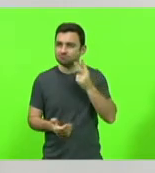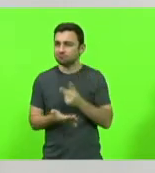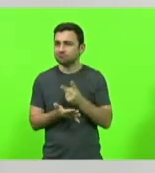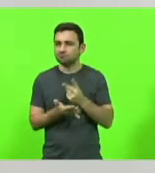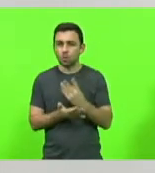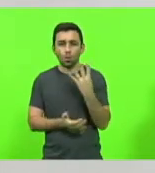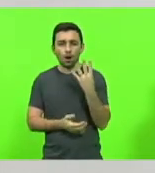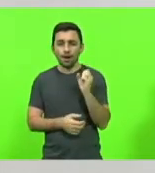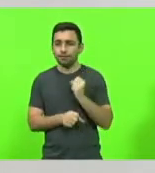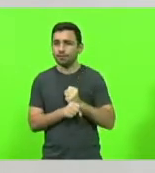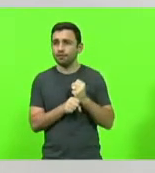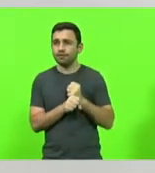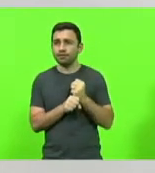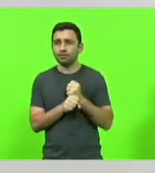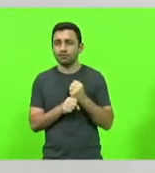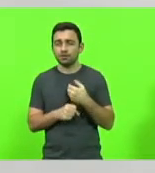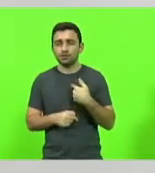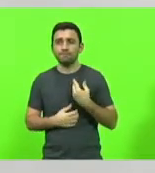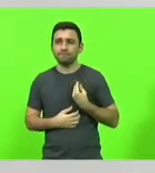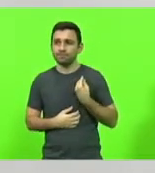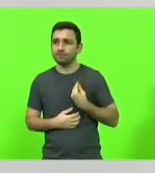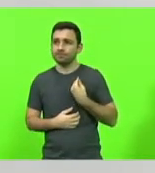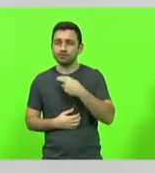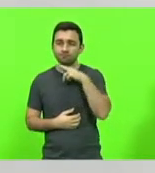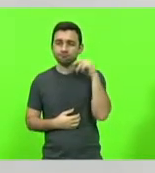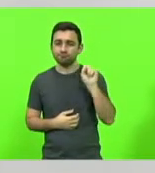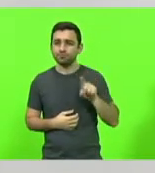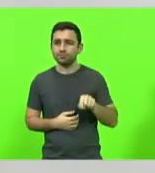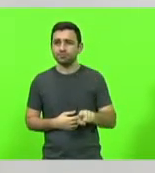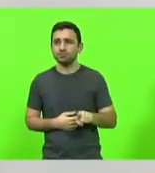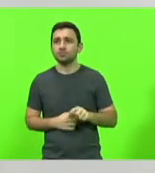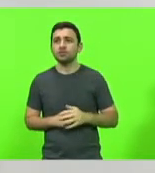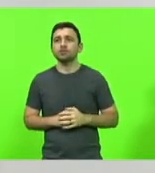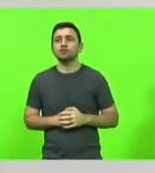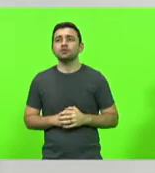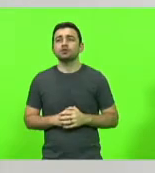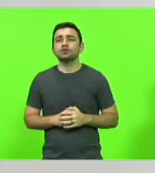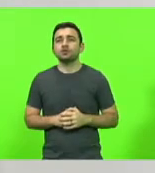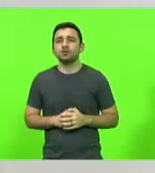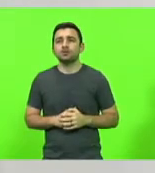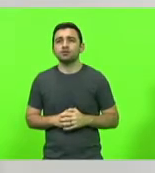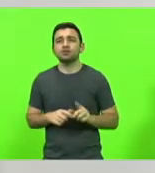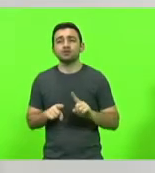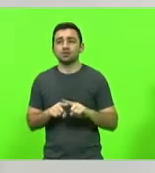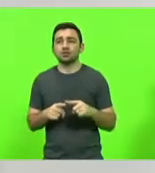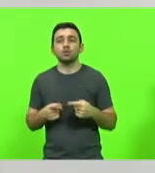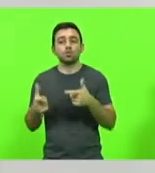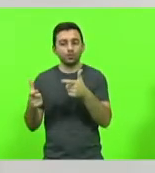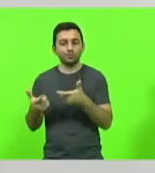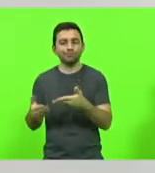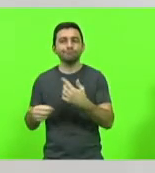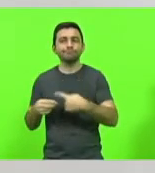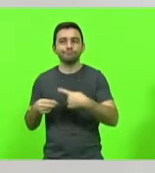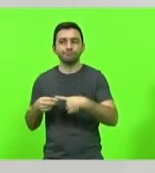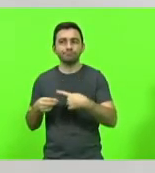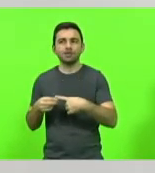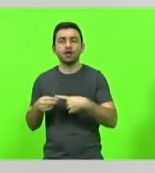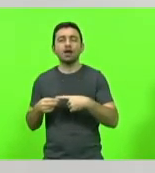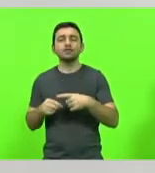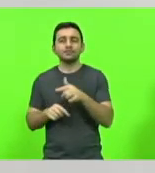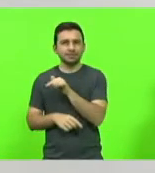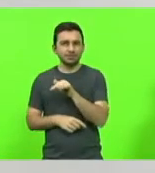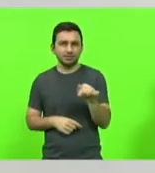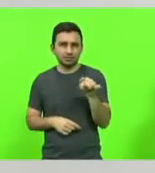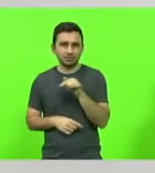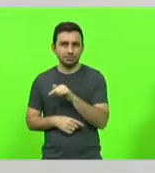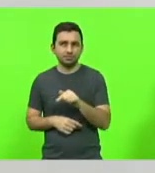anos morando em Jaraguá do Sul. E falando em Jaraguá do Sul, há algumas semanas atrás, e eu sou